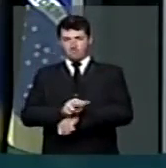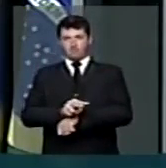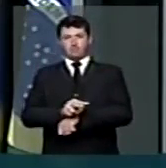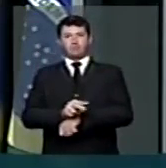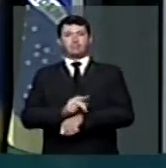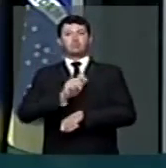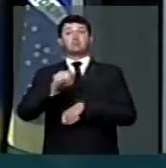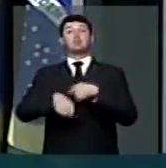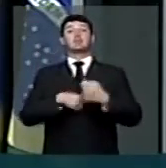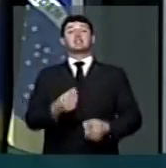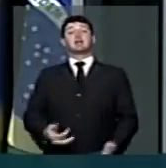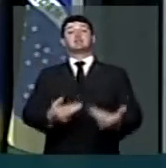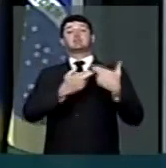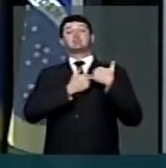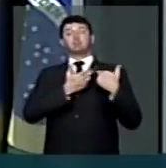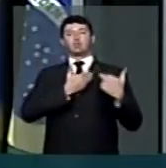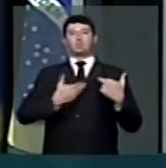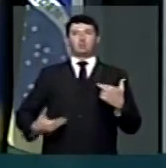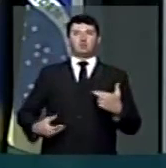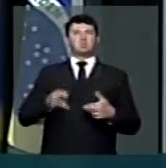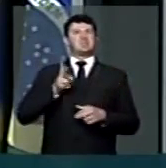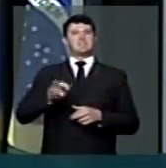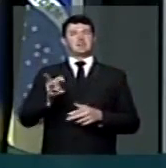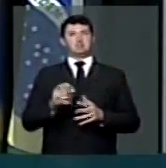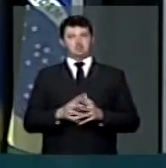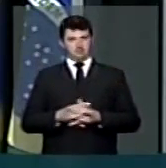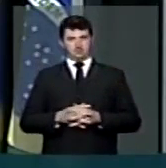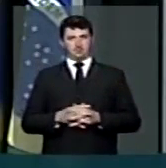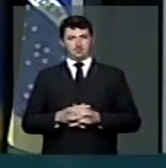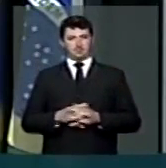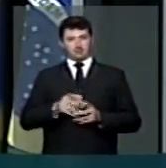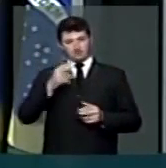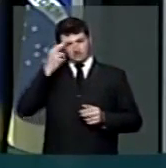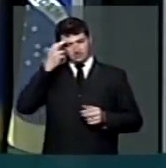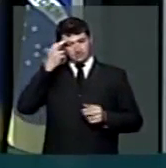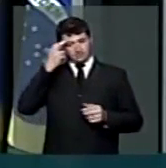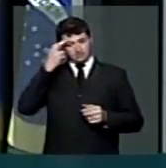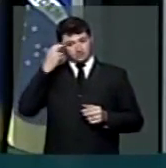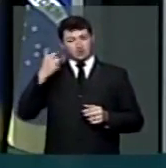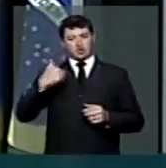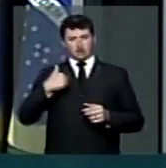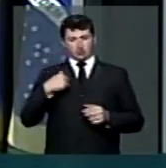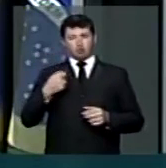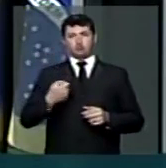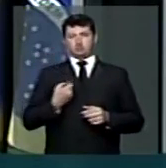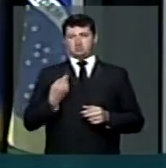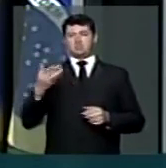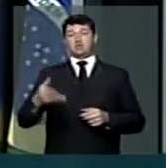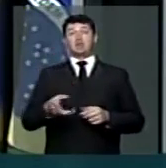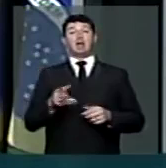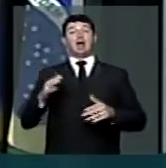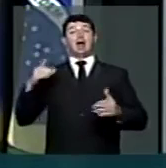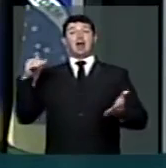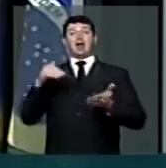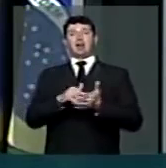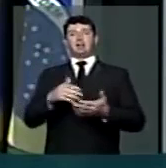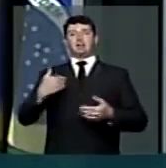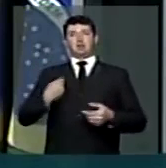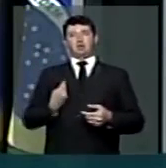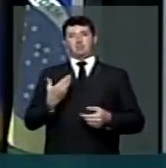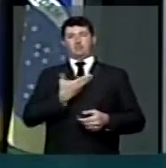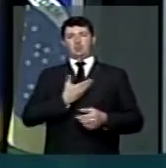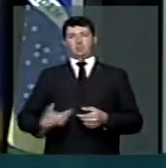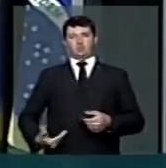de quem exerce mandato público sempre. E me coloco nesta condição enquanto eu exercer atividade